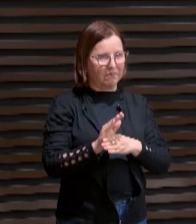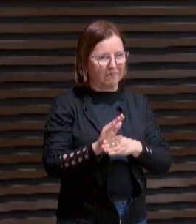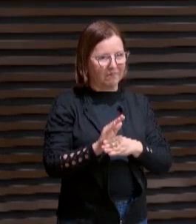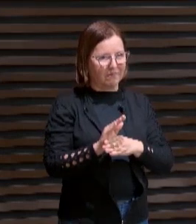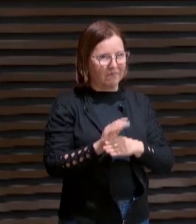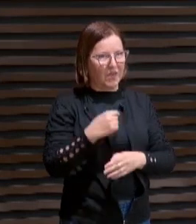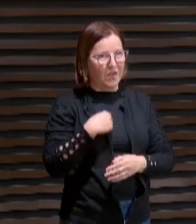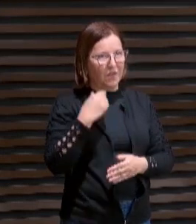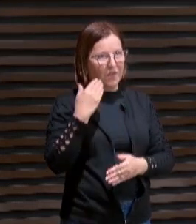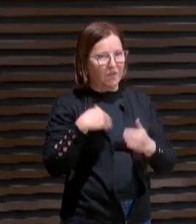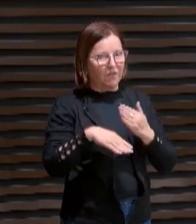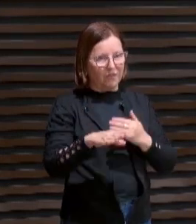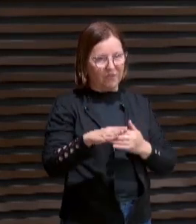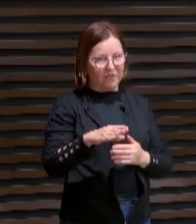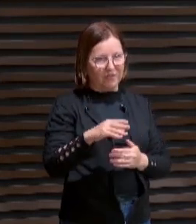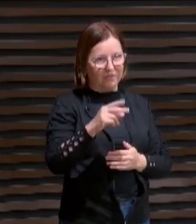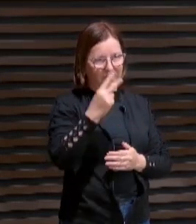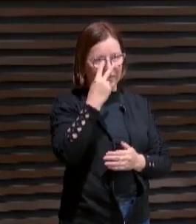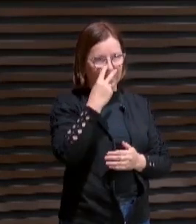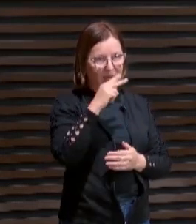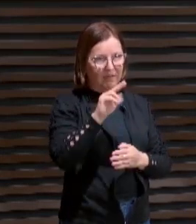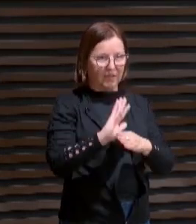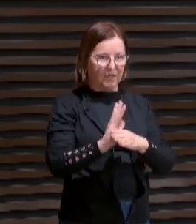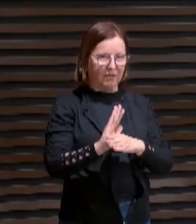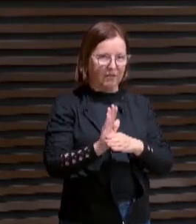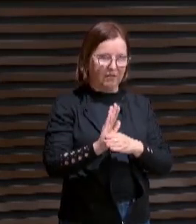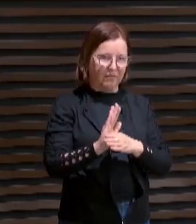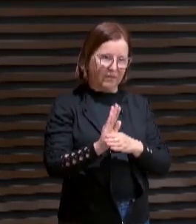Eu fui assistir o filme, o